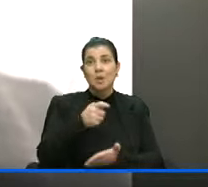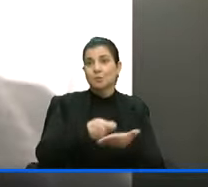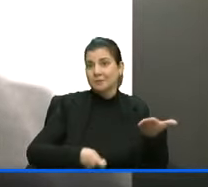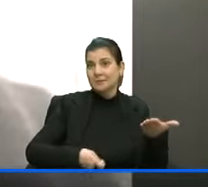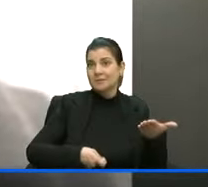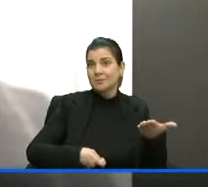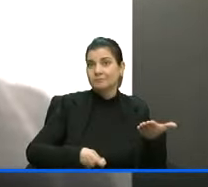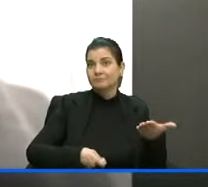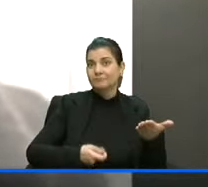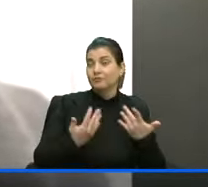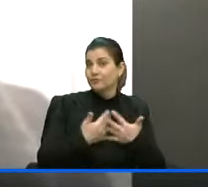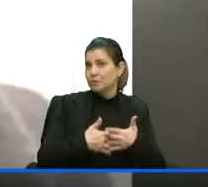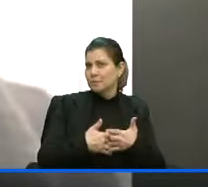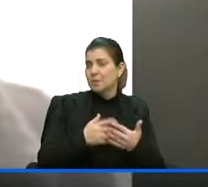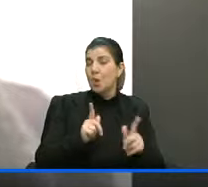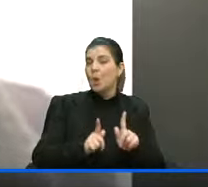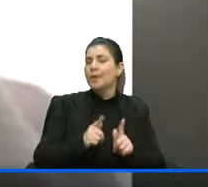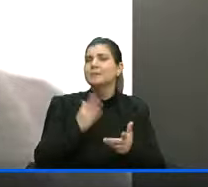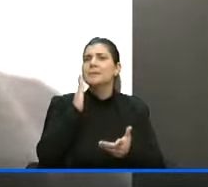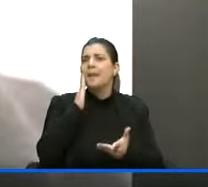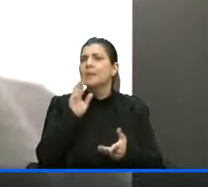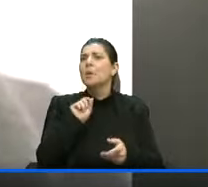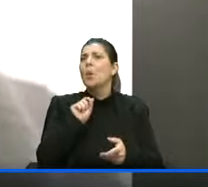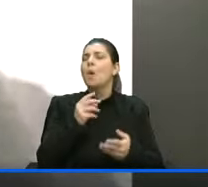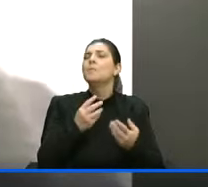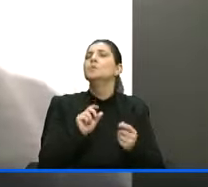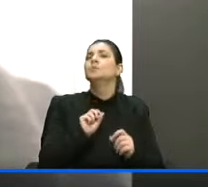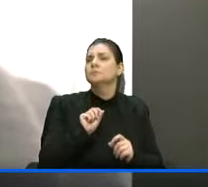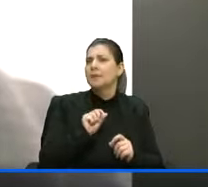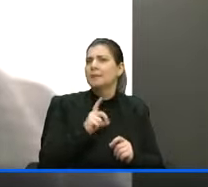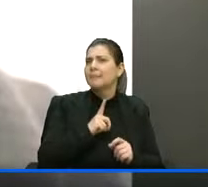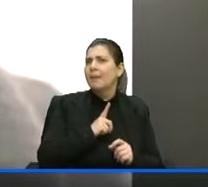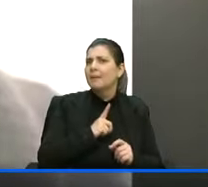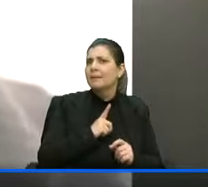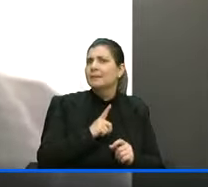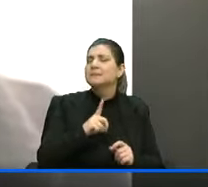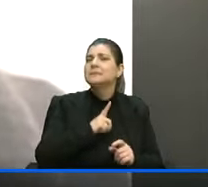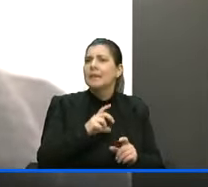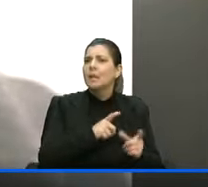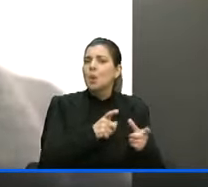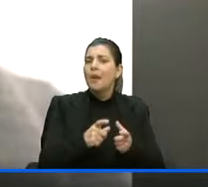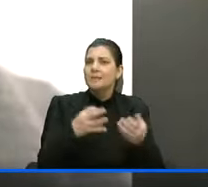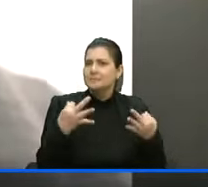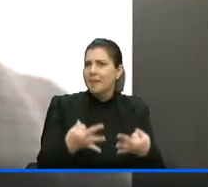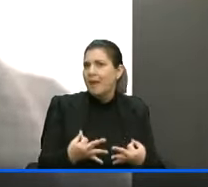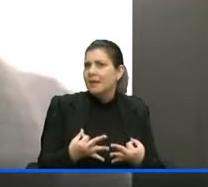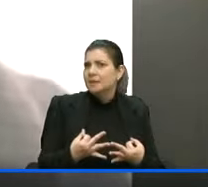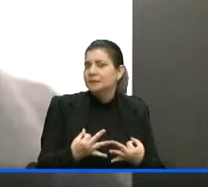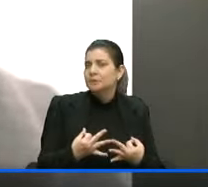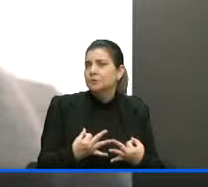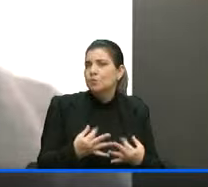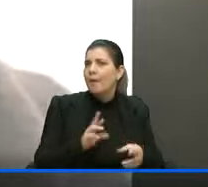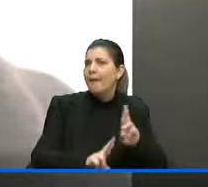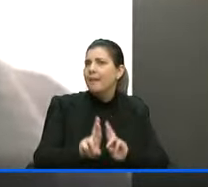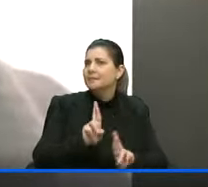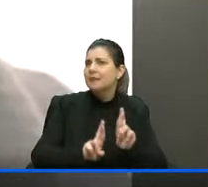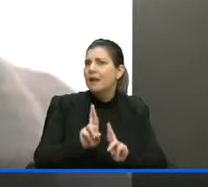Alguém sabe como é que elas são, como é que elas se encontram, se elas têm os ambientes adequados, elas têm a